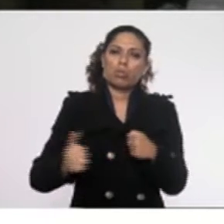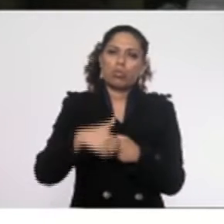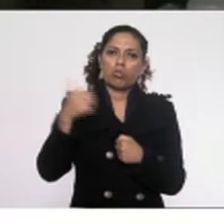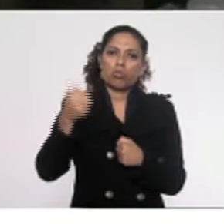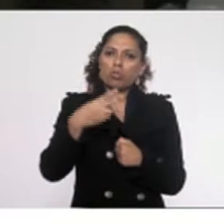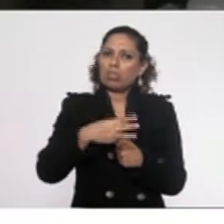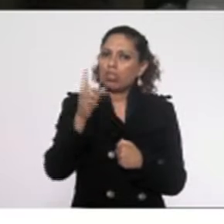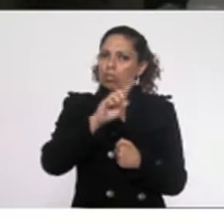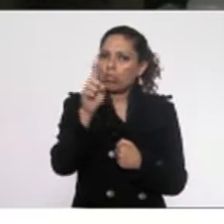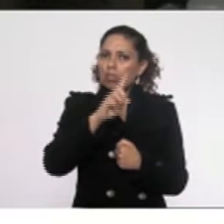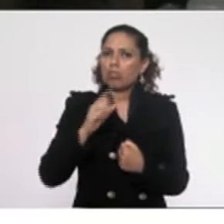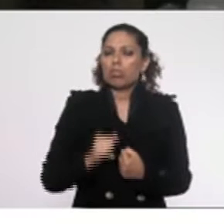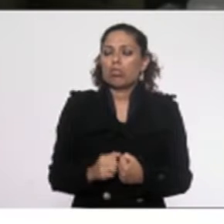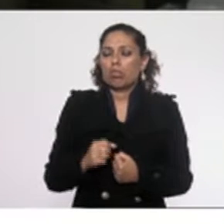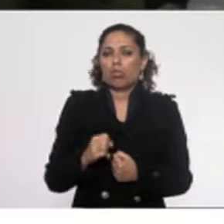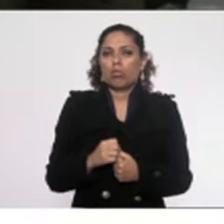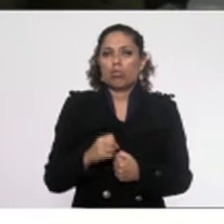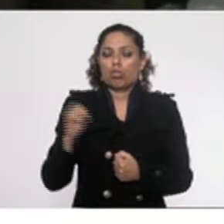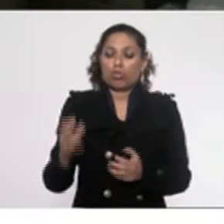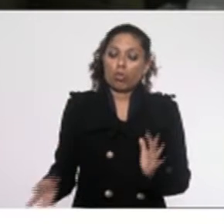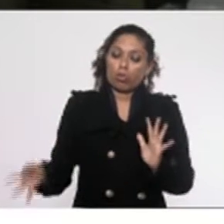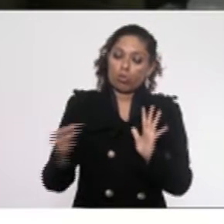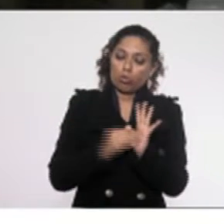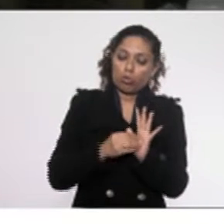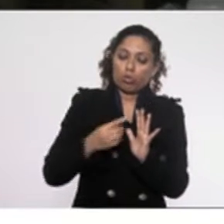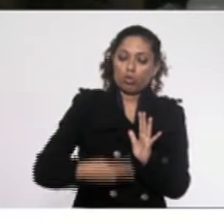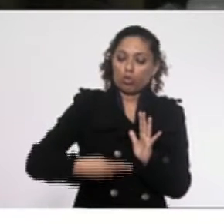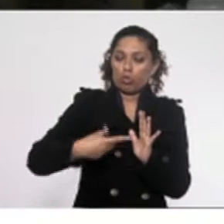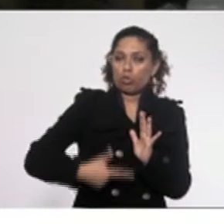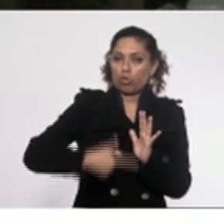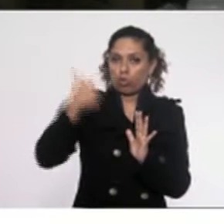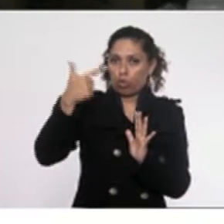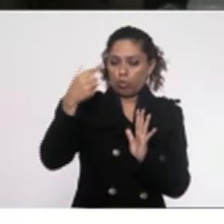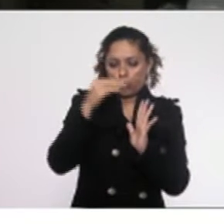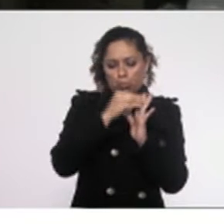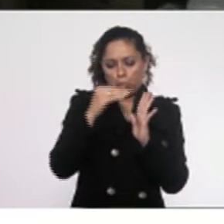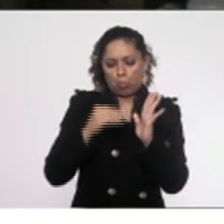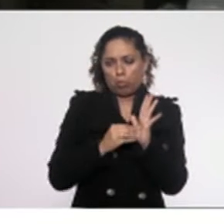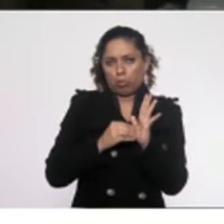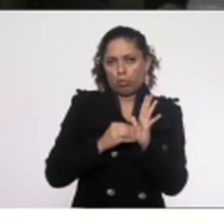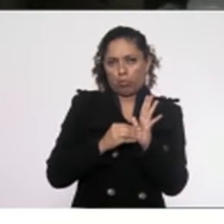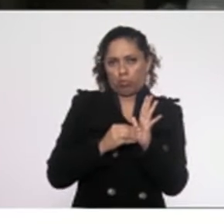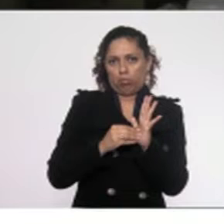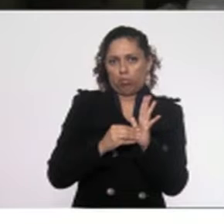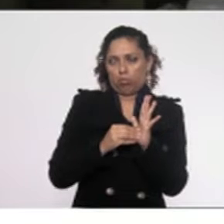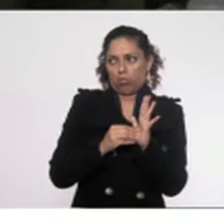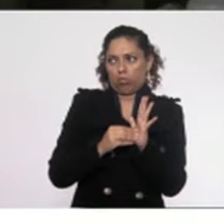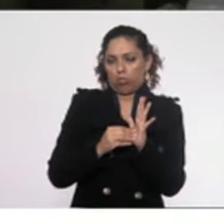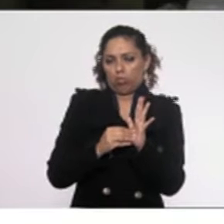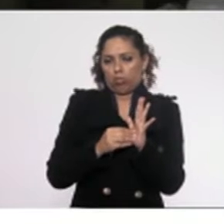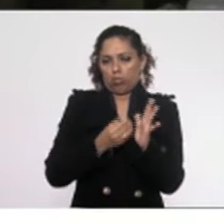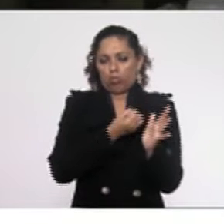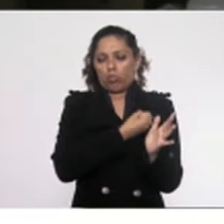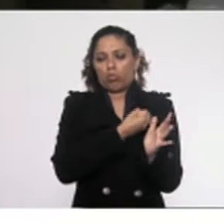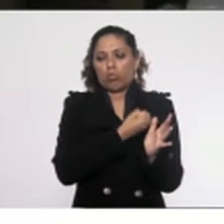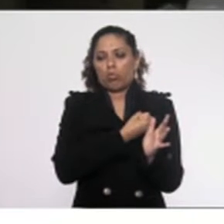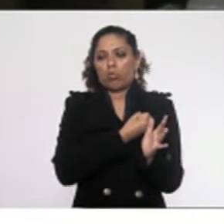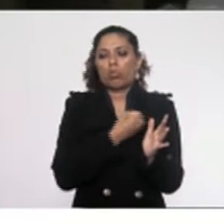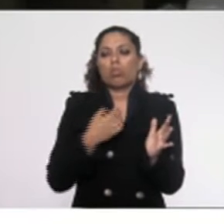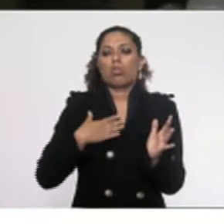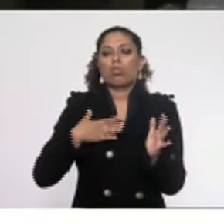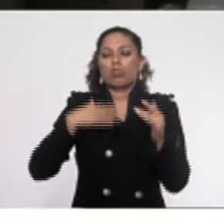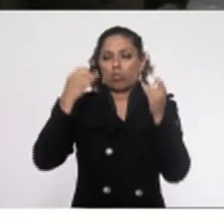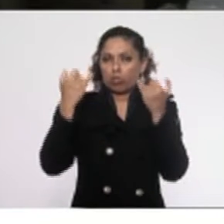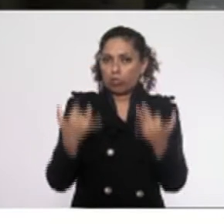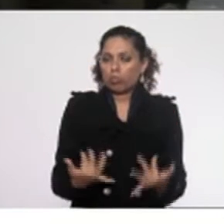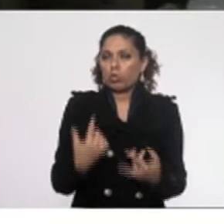13. Eu só incluí dois incisos. Isso, no fundo, doutor Serginho, deixa eu só explicar ao